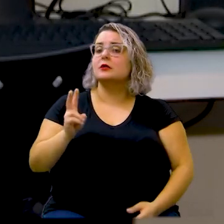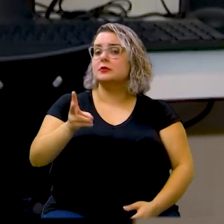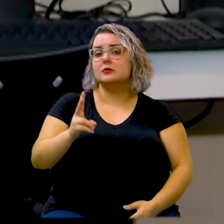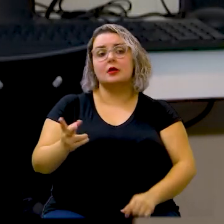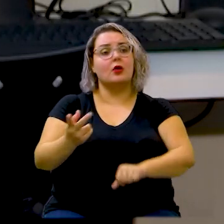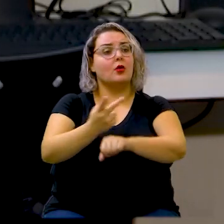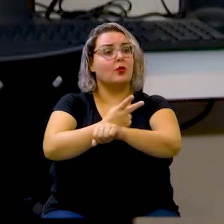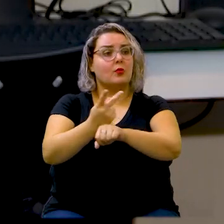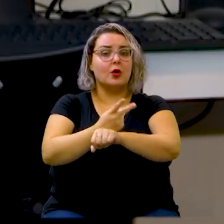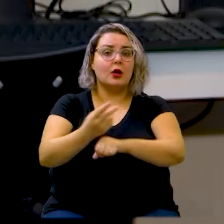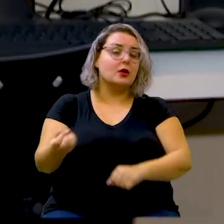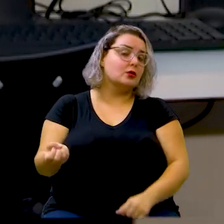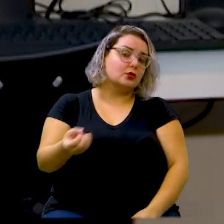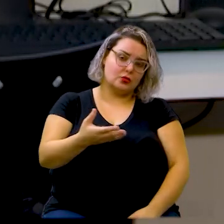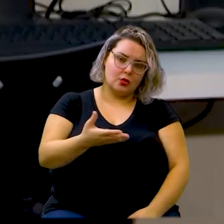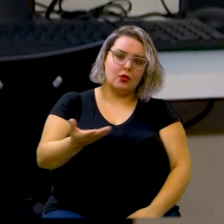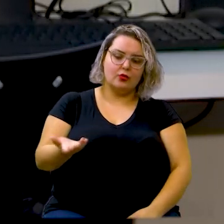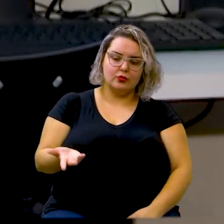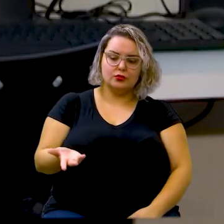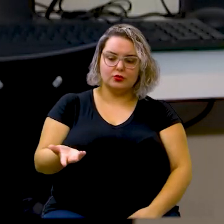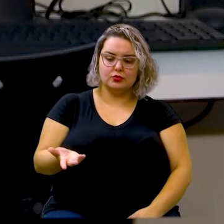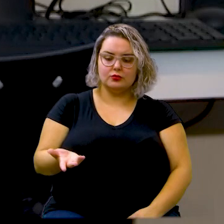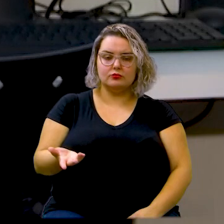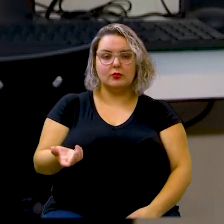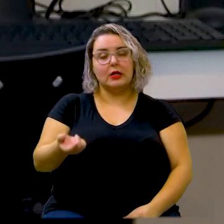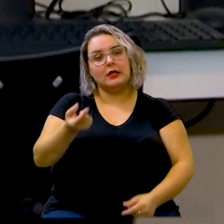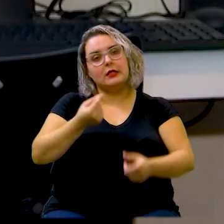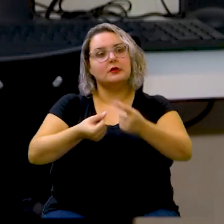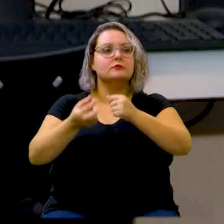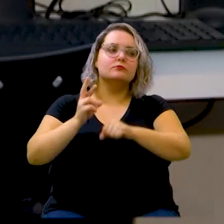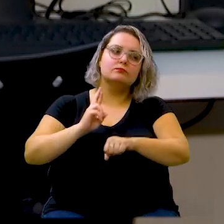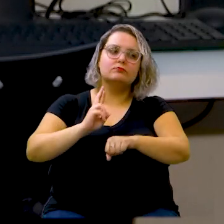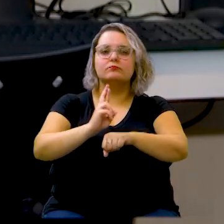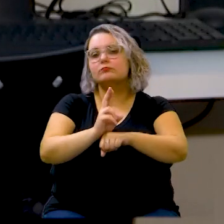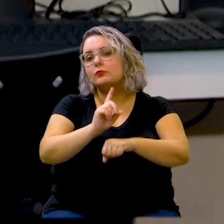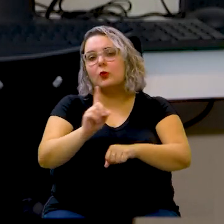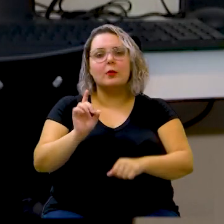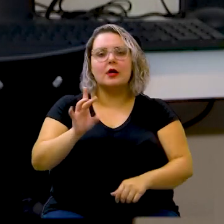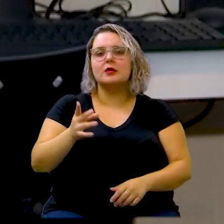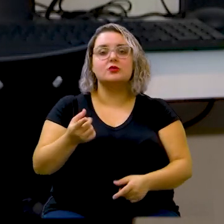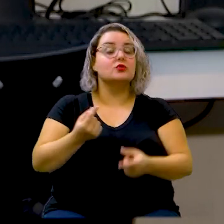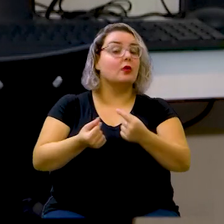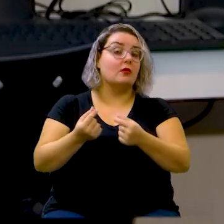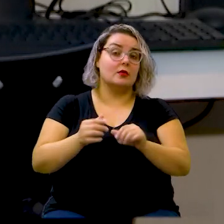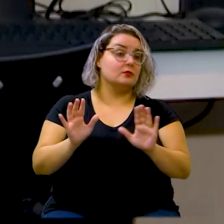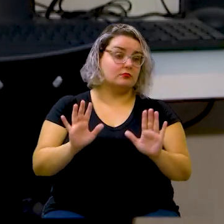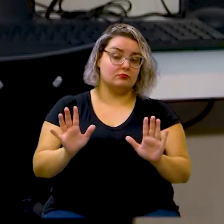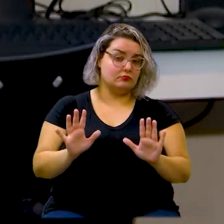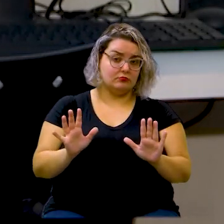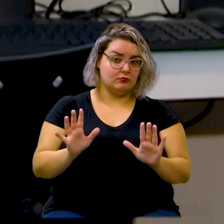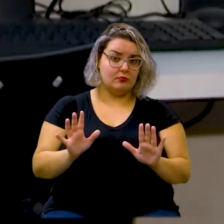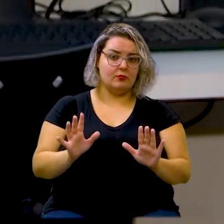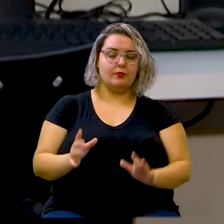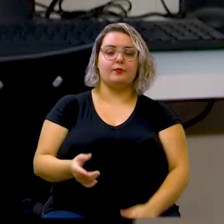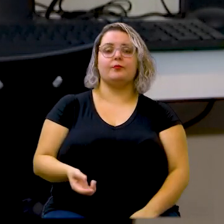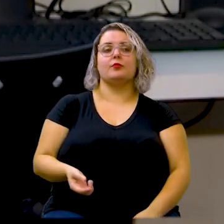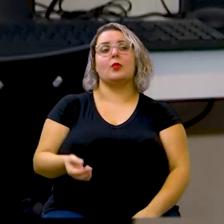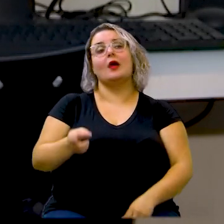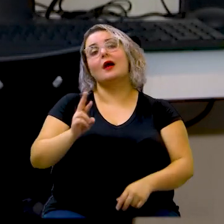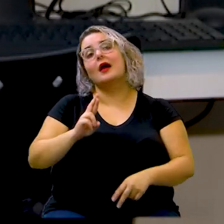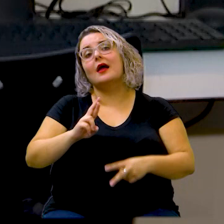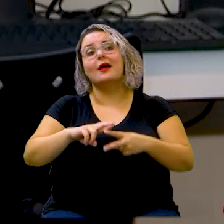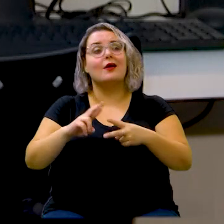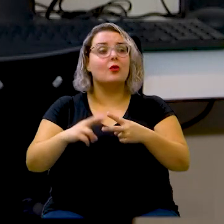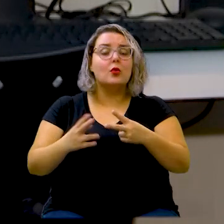buscando novos parceiros, né? E recurso não se restringe só a recurso financeiro, né? Então, nós temos,